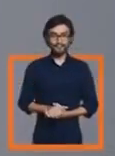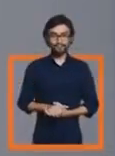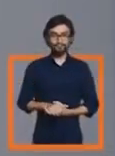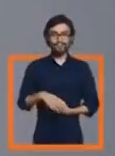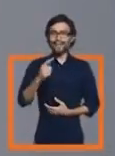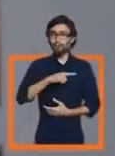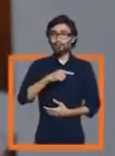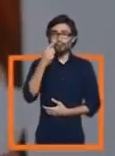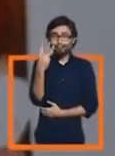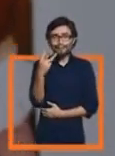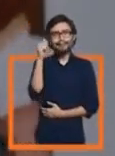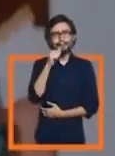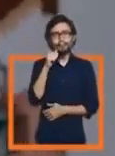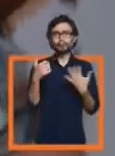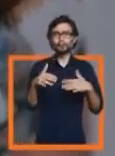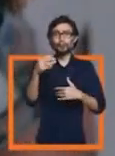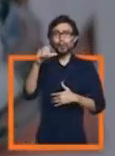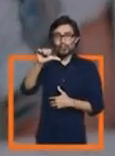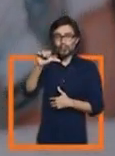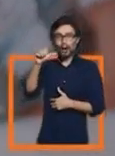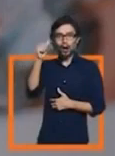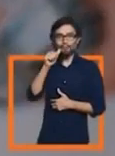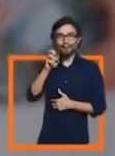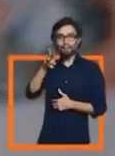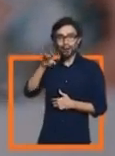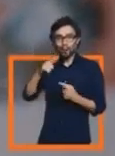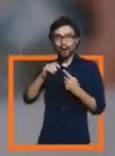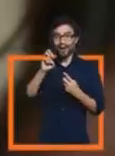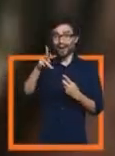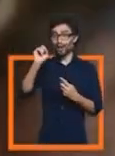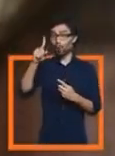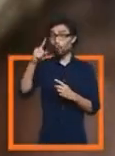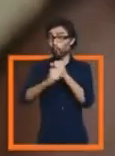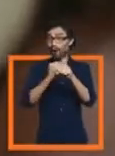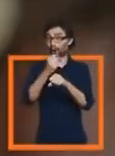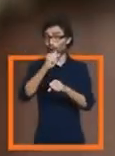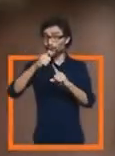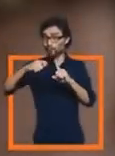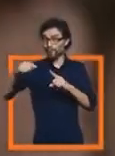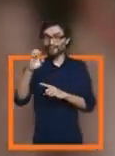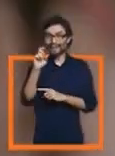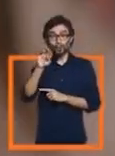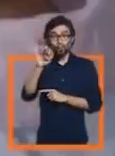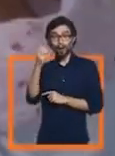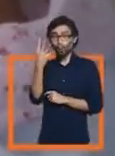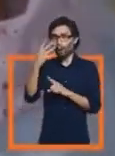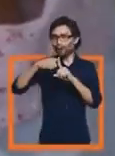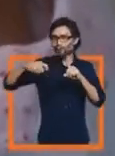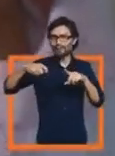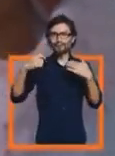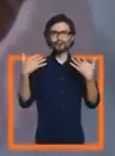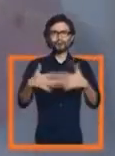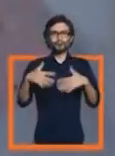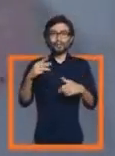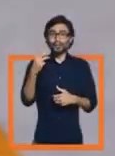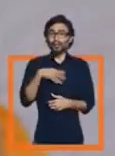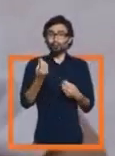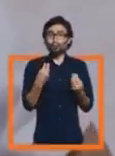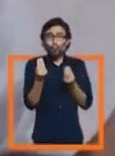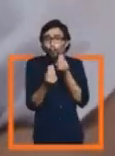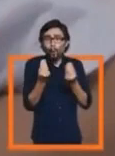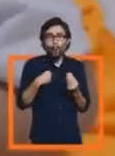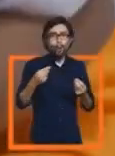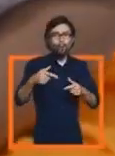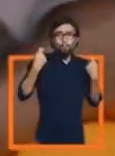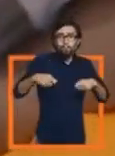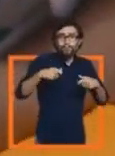Tenho 3 meninas, né? A Emanuela de 9, a Elaine de 1 ano e 8 meses e a Eduarda de 4 meses. E eu deixo muito